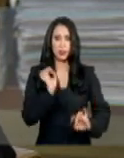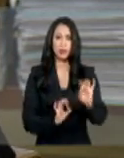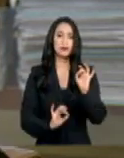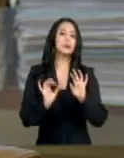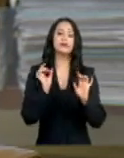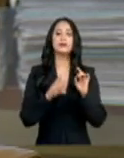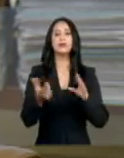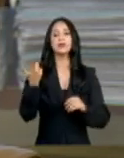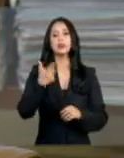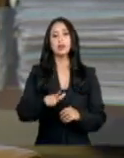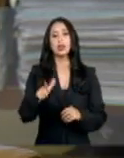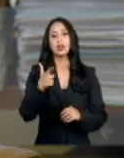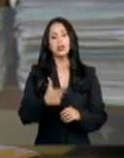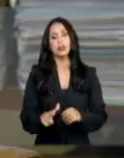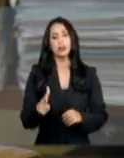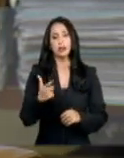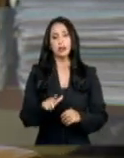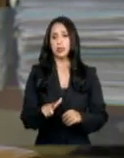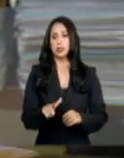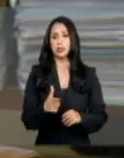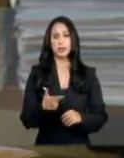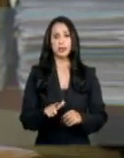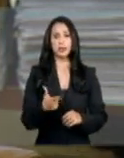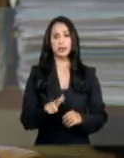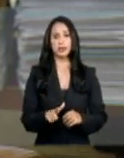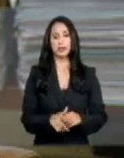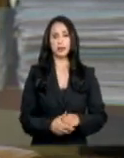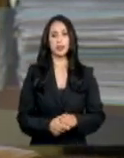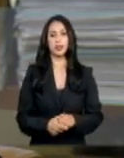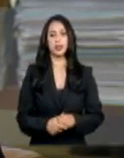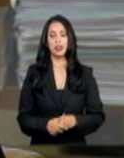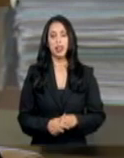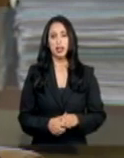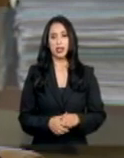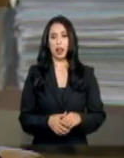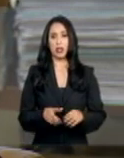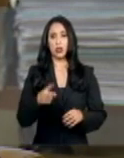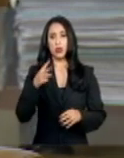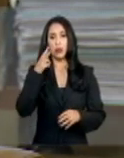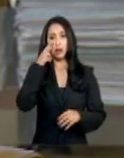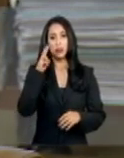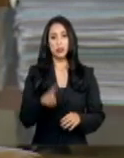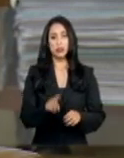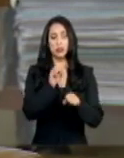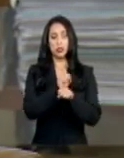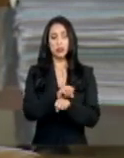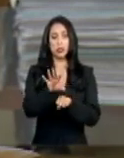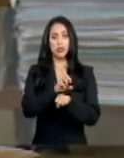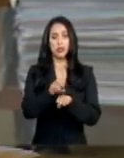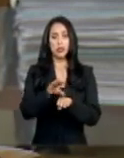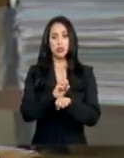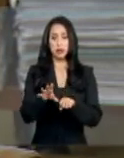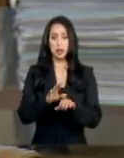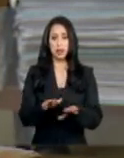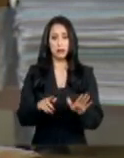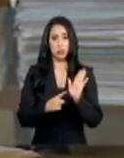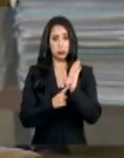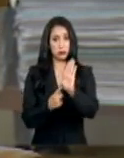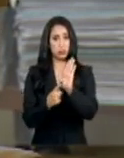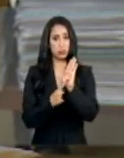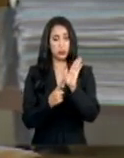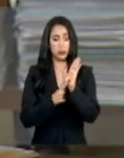repetitivos pois só é possível dar sem ampla e expressiva ea divulgação e publicidade se sabe de antemão